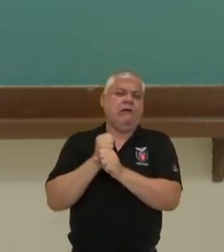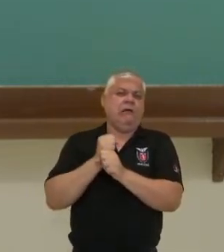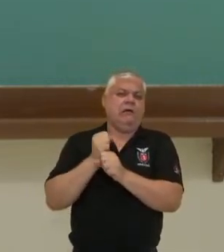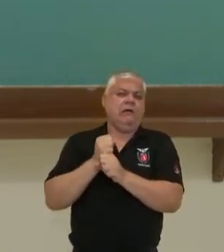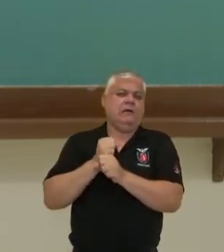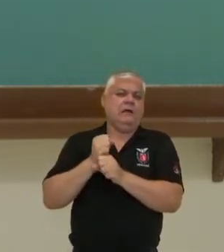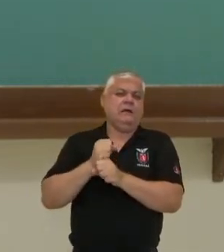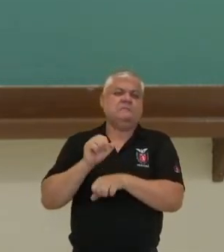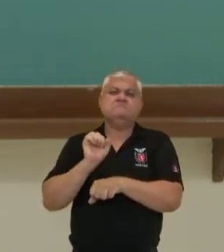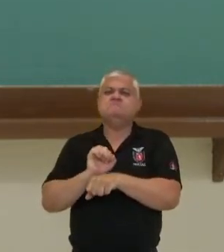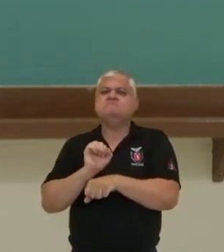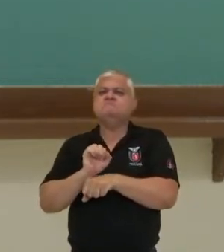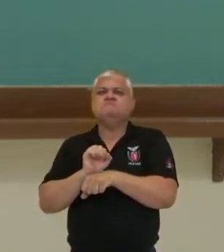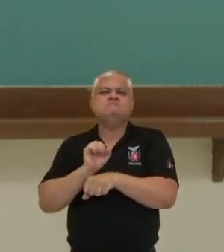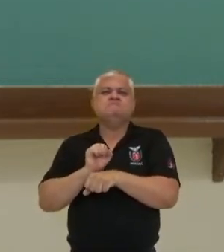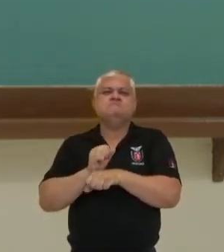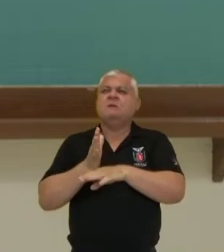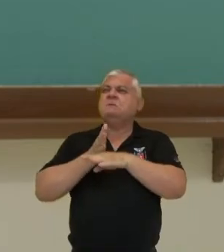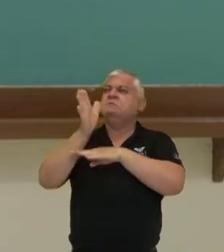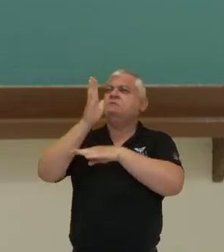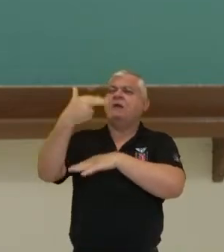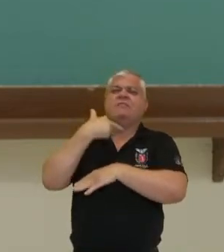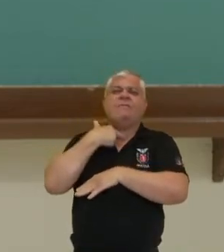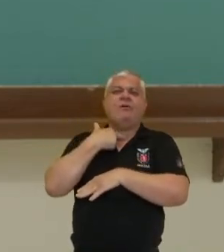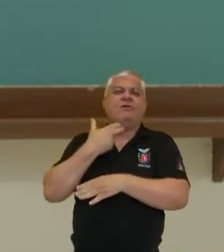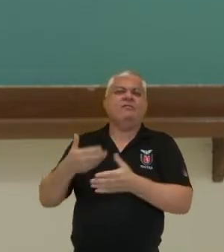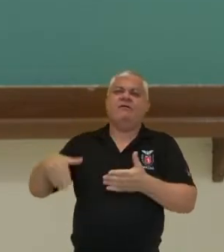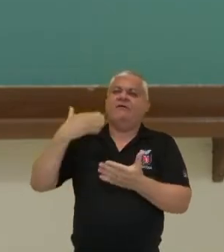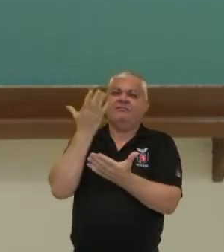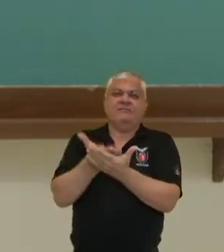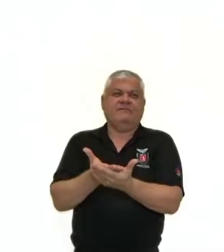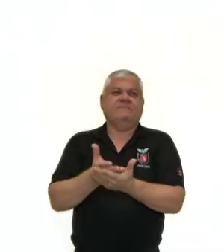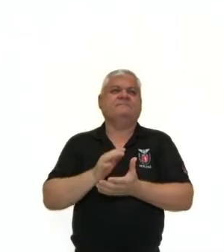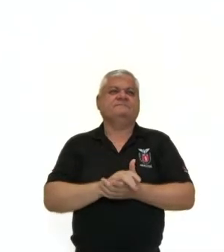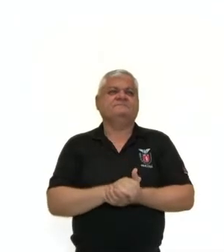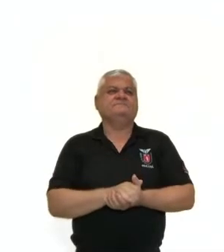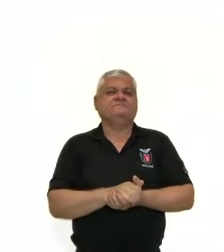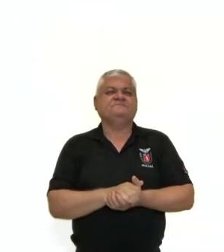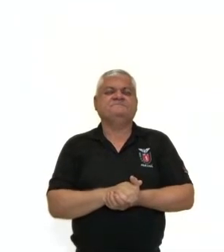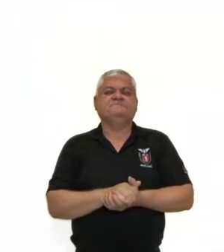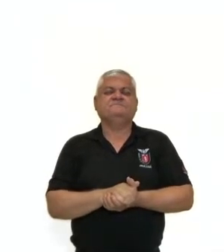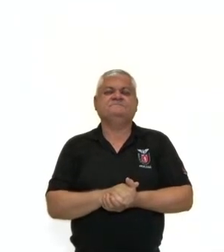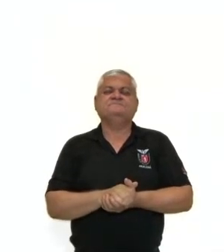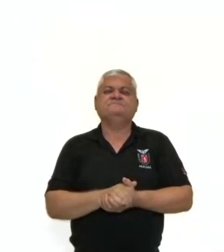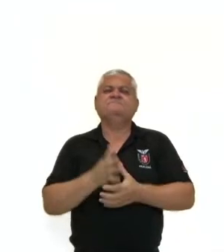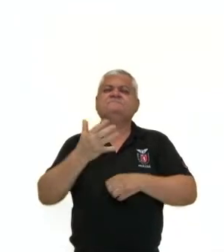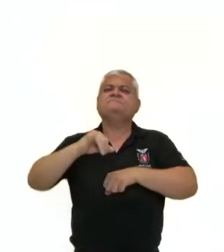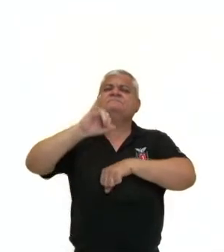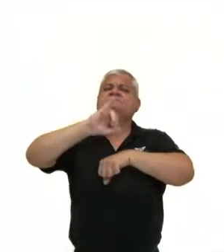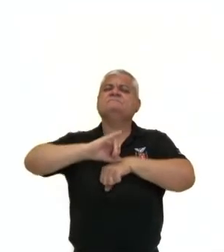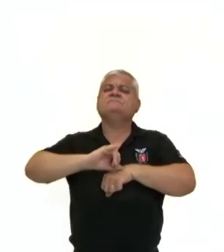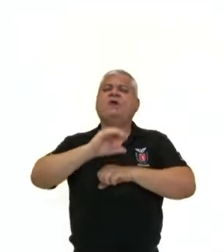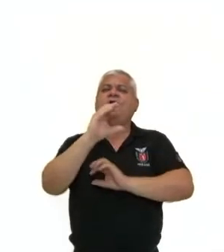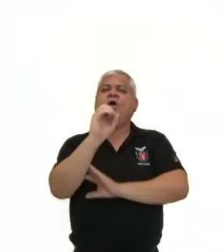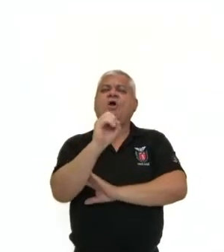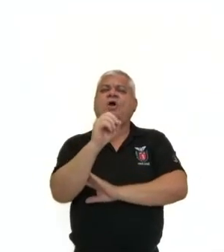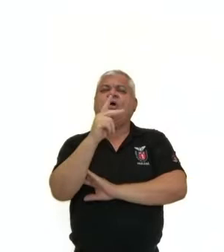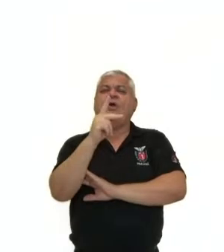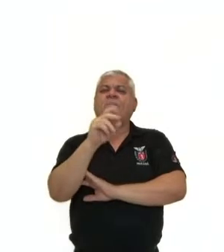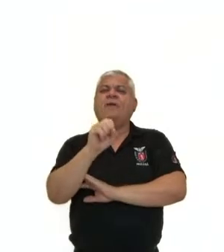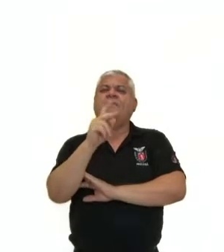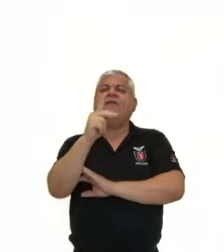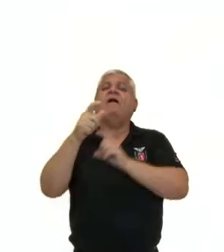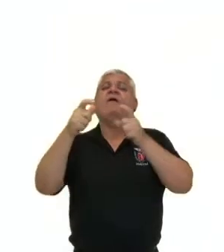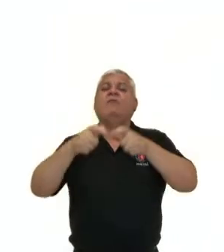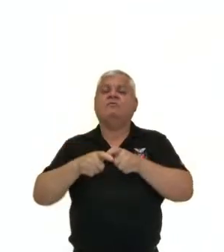no país sem sair completamente de lá até atualidade e onde está a sede da o pé a opep está